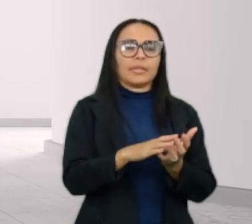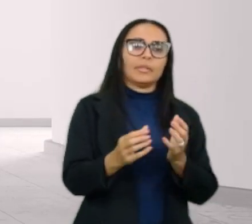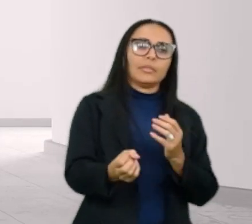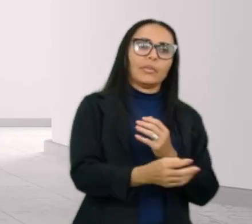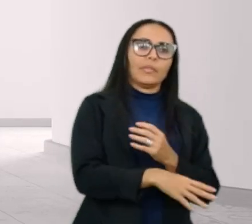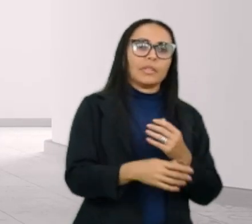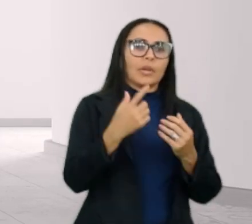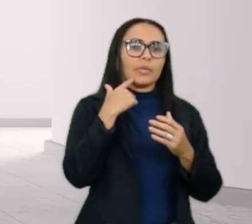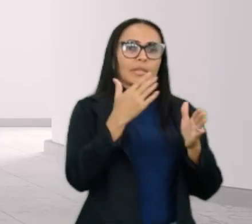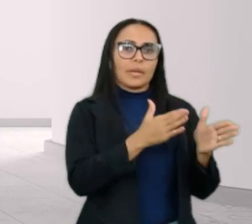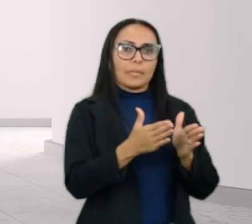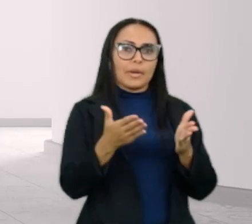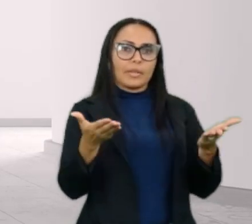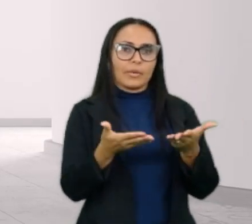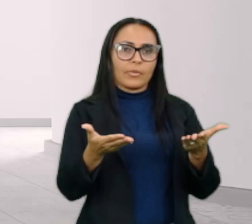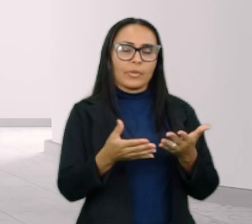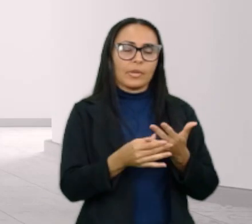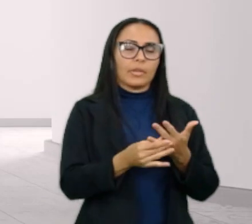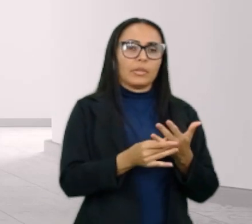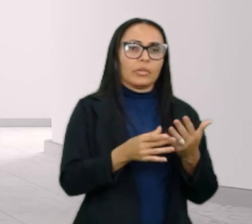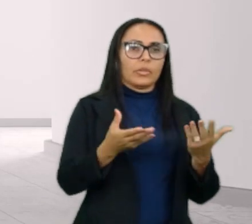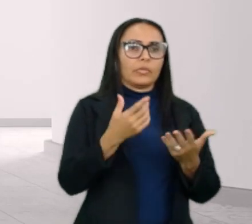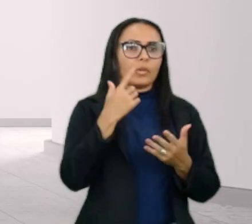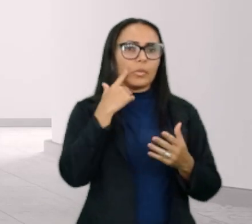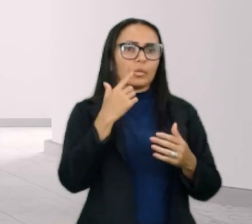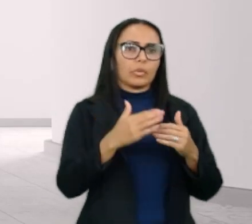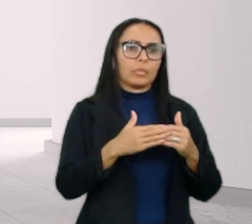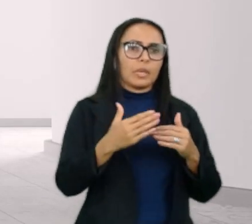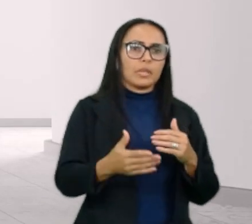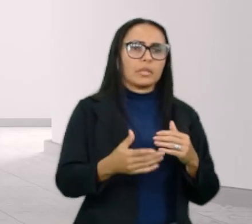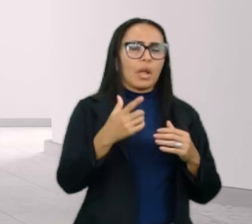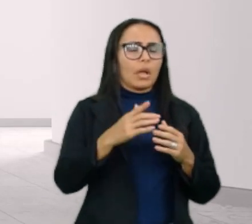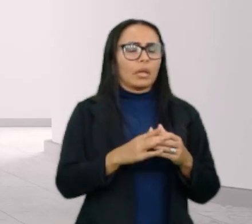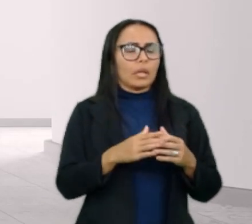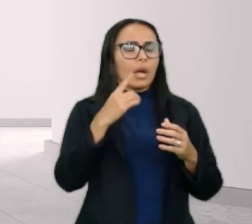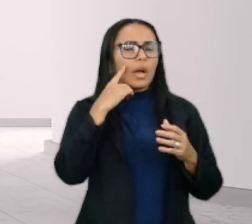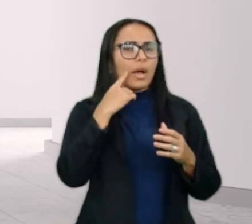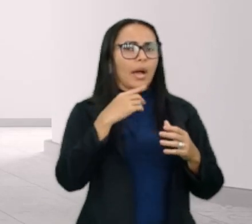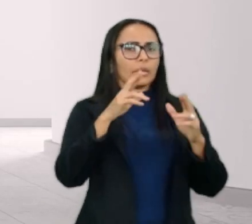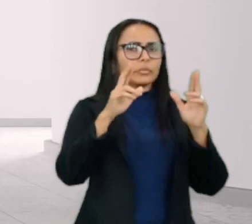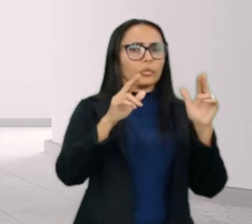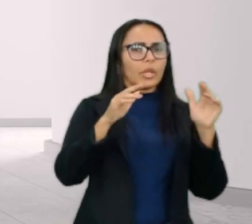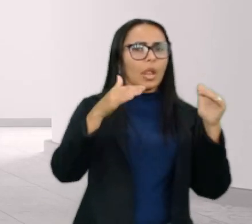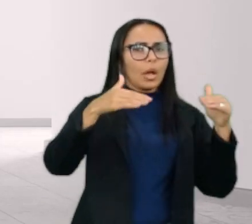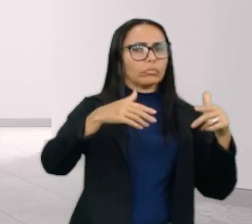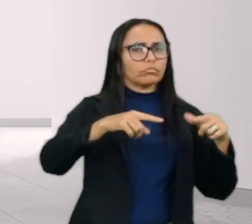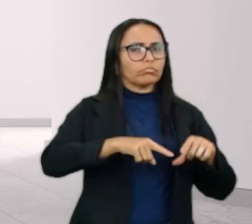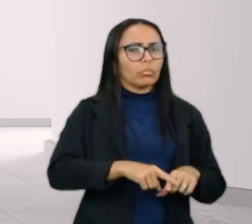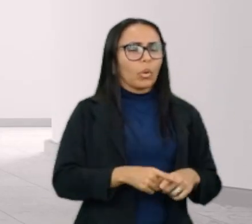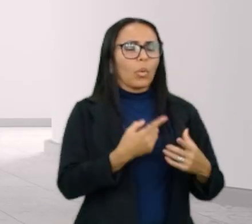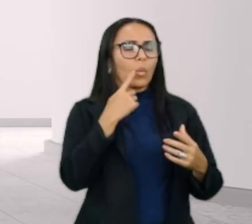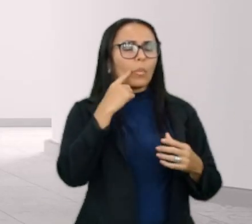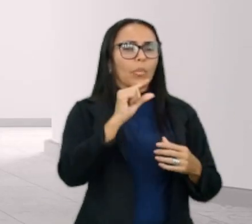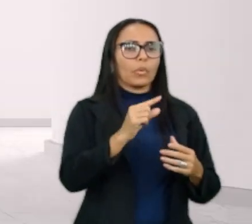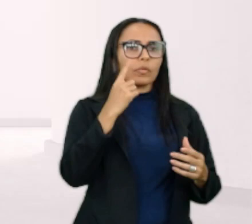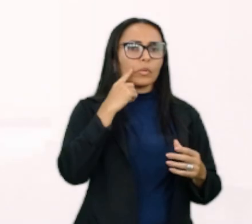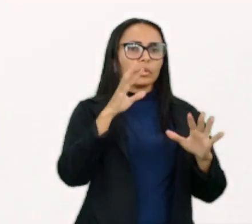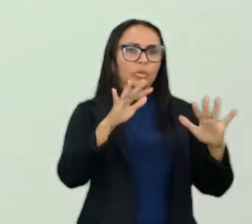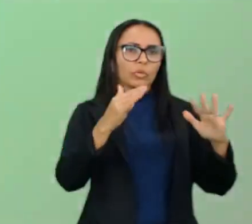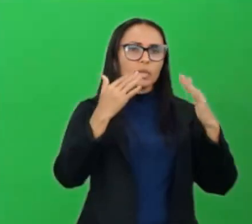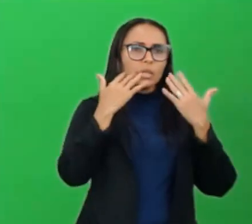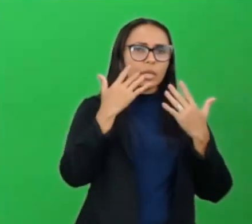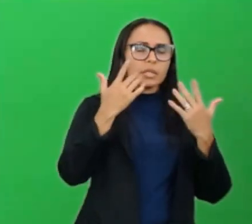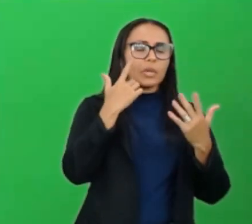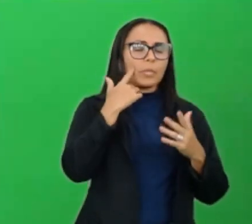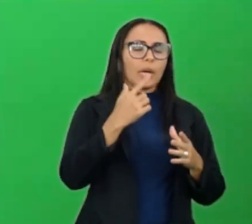agora, a gente vai começar a afunilar um pouco aquilo que a gente está apresentando, voltando a nossa atenção para indicadores